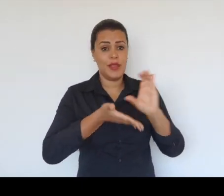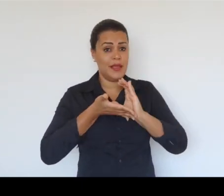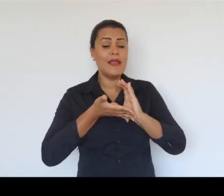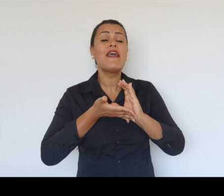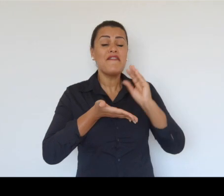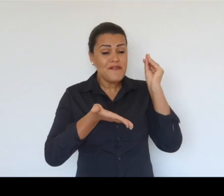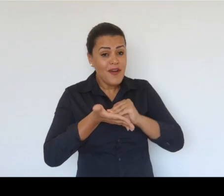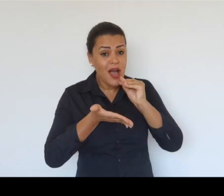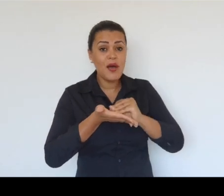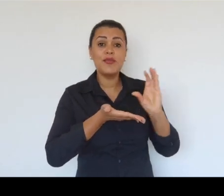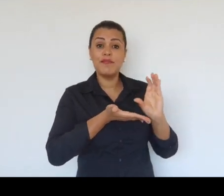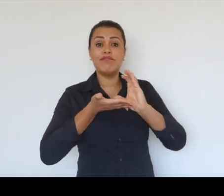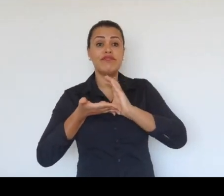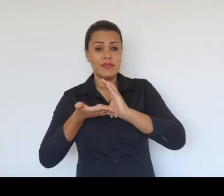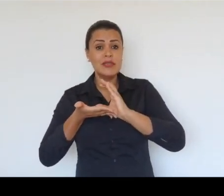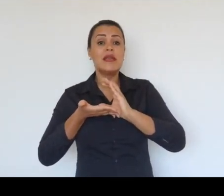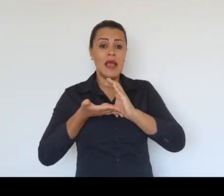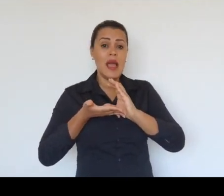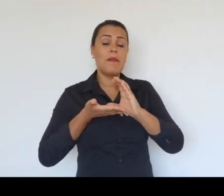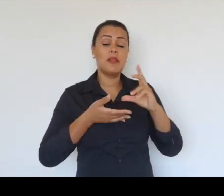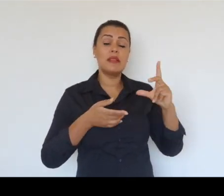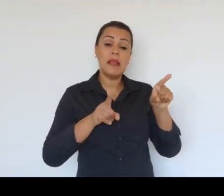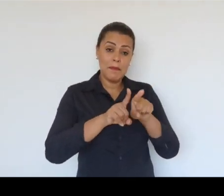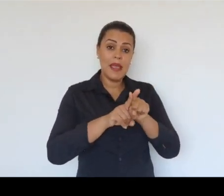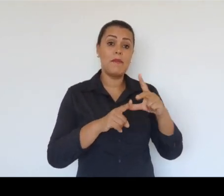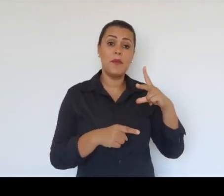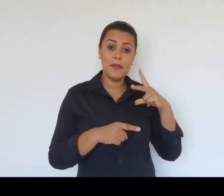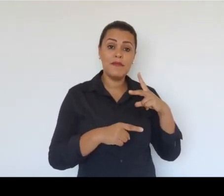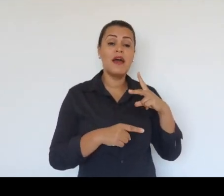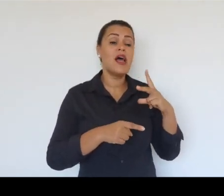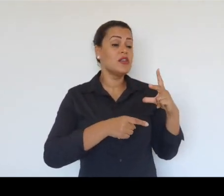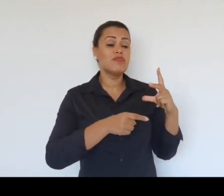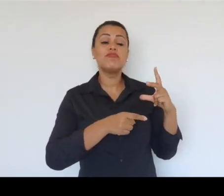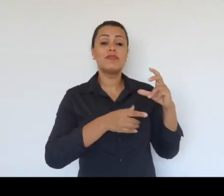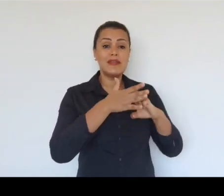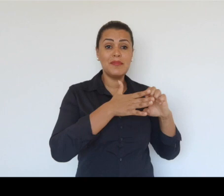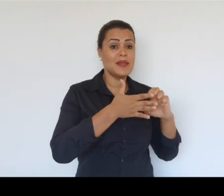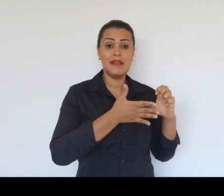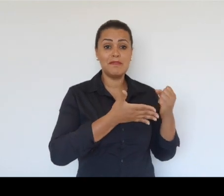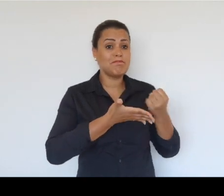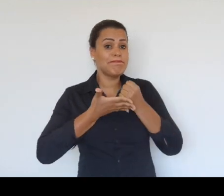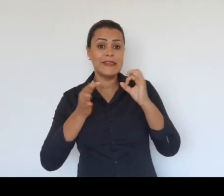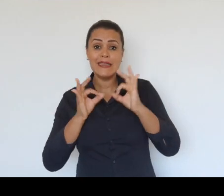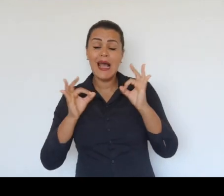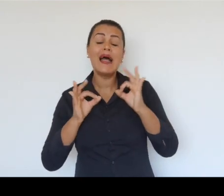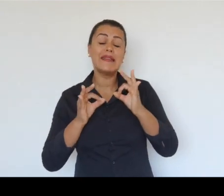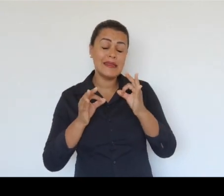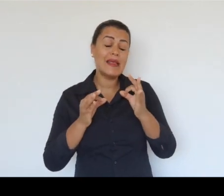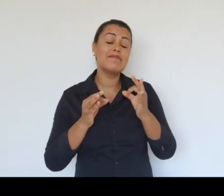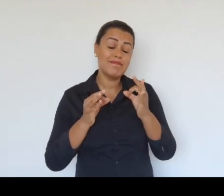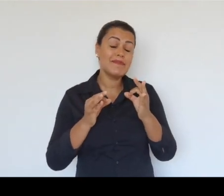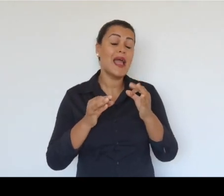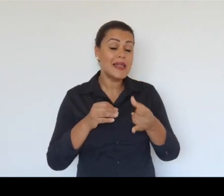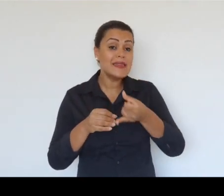Falta incentivo financeiro, inclusive por parte da iniciativa privada. Isso retrata um trágico panorama nacional. Em